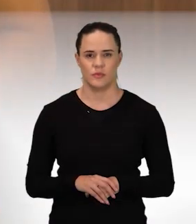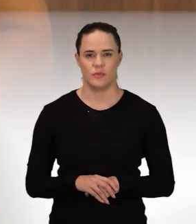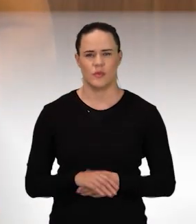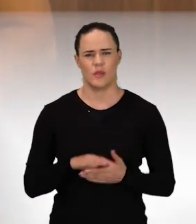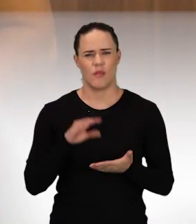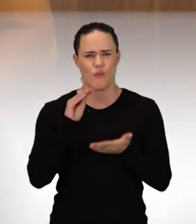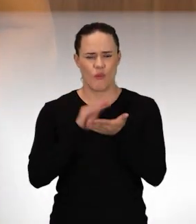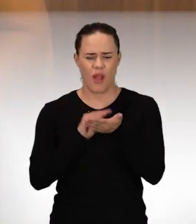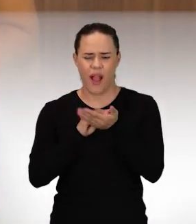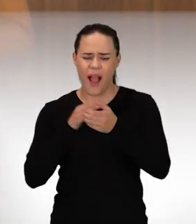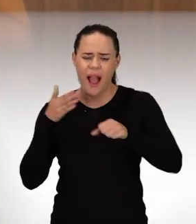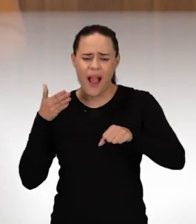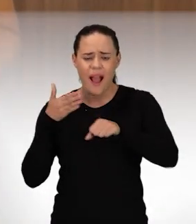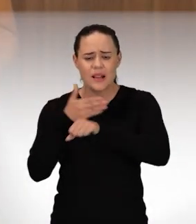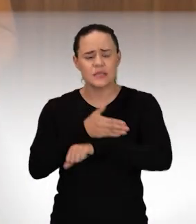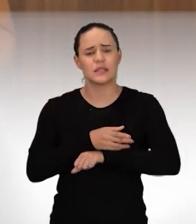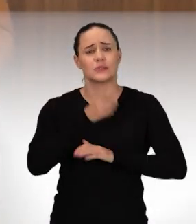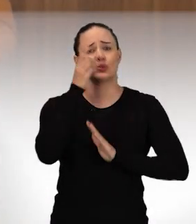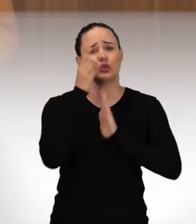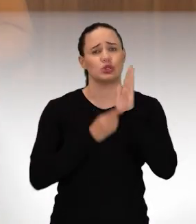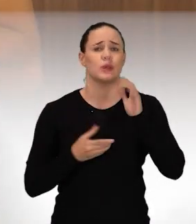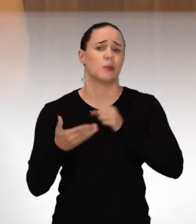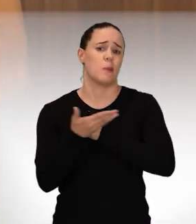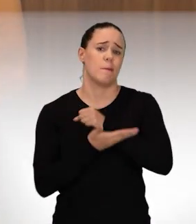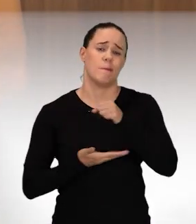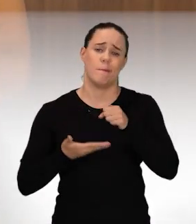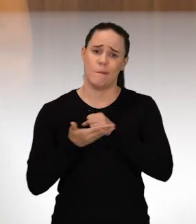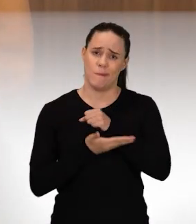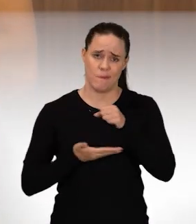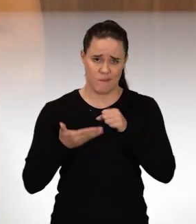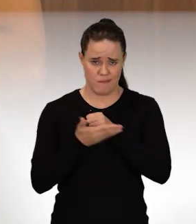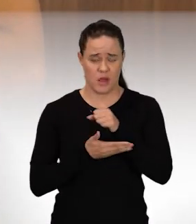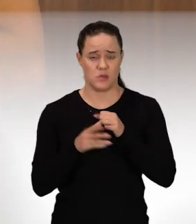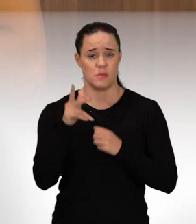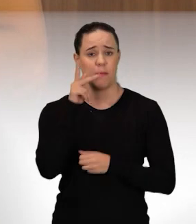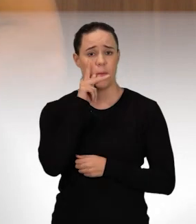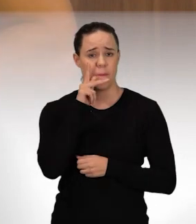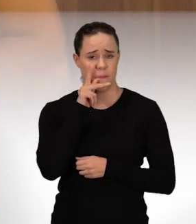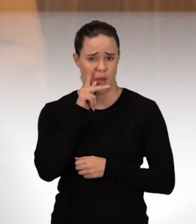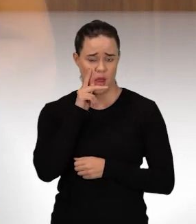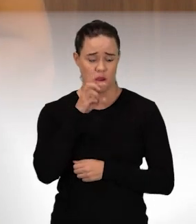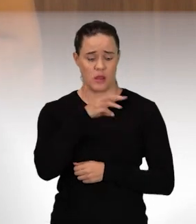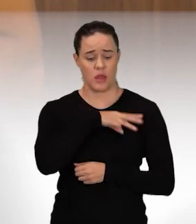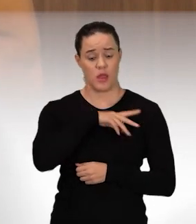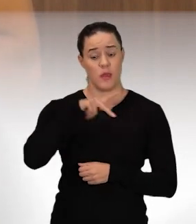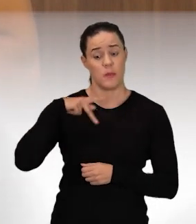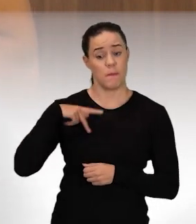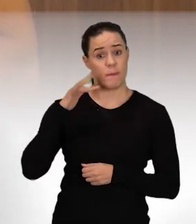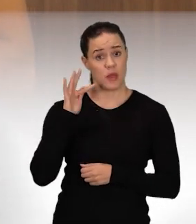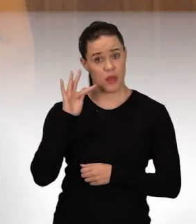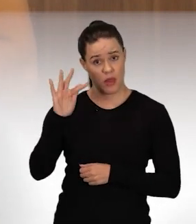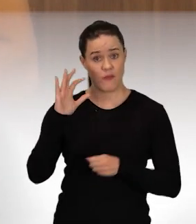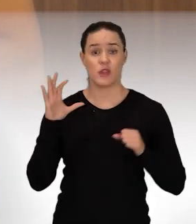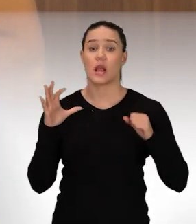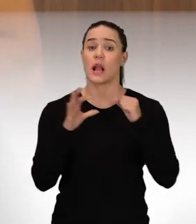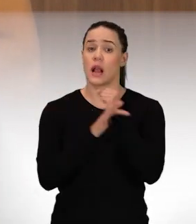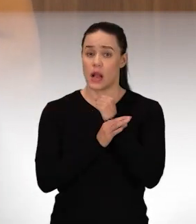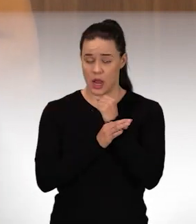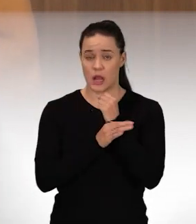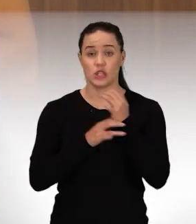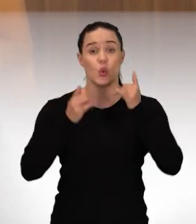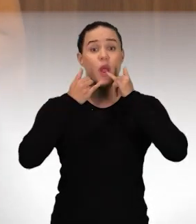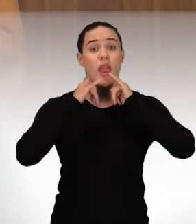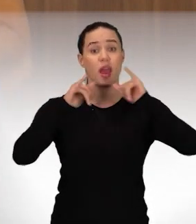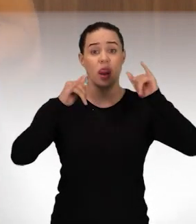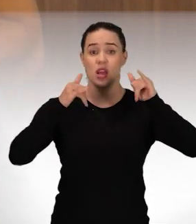falta de acesso a direitos básicos e fundamentais. Na Paraíba, a atuação do MPF garantiu a instalação